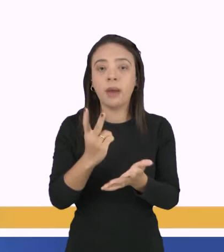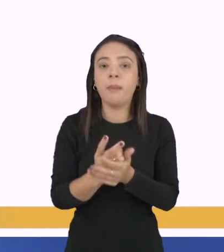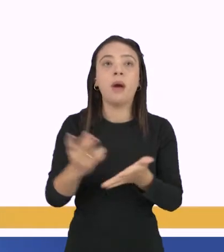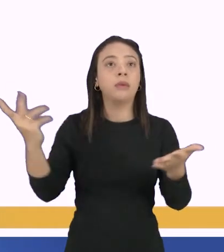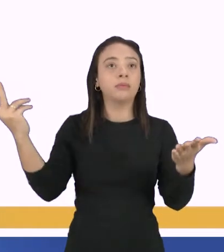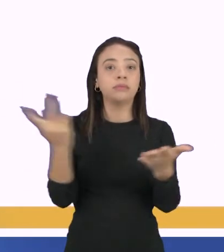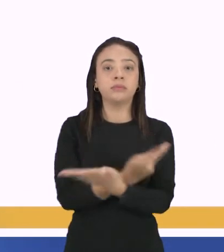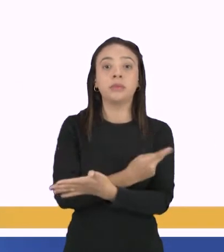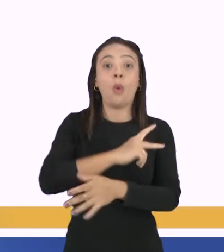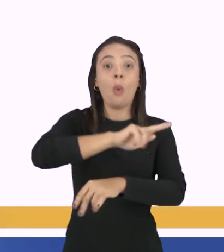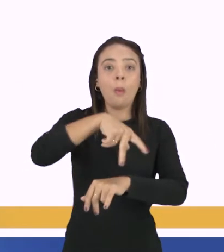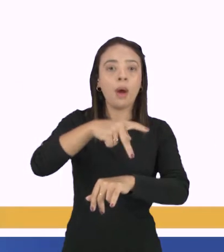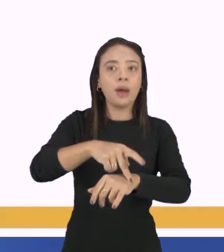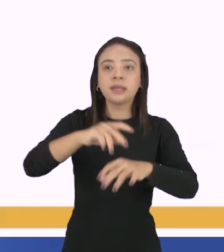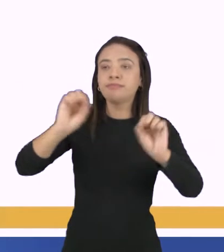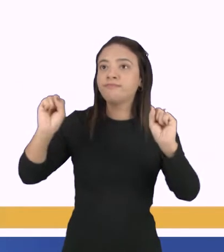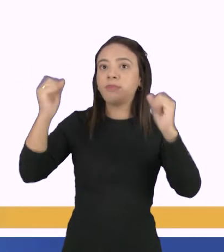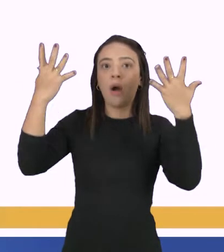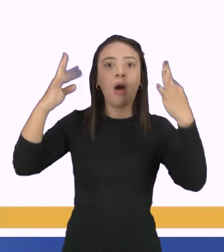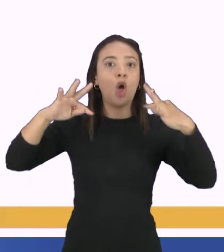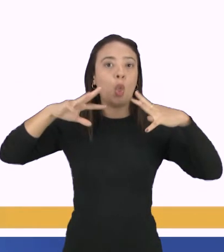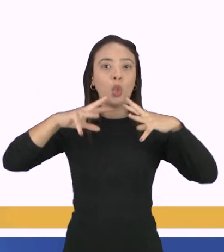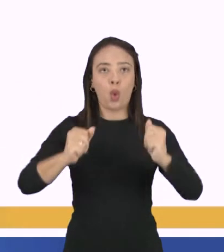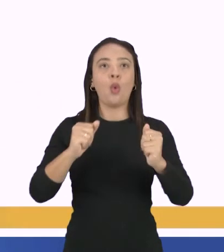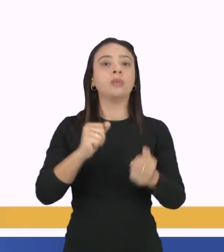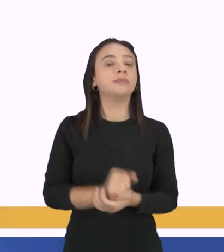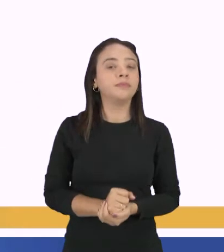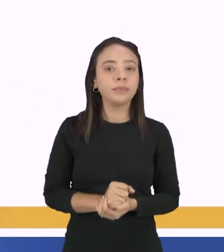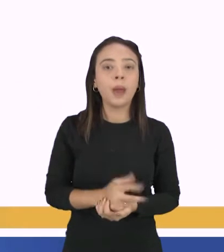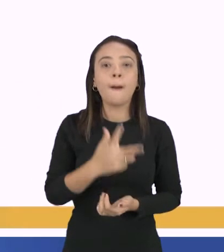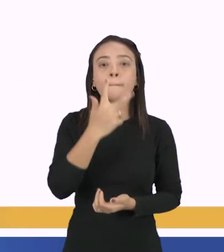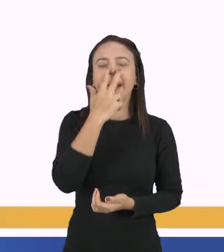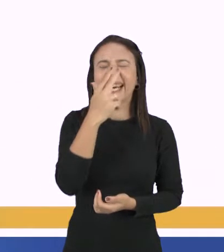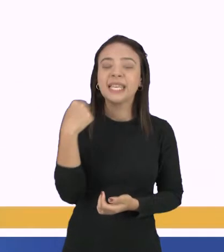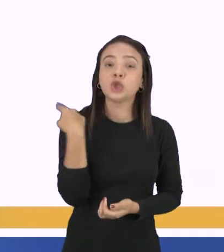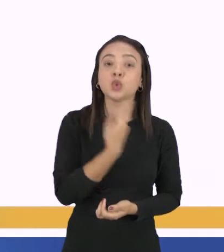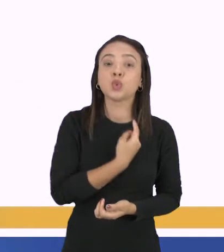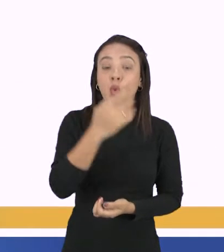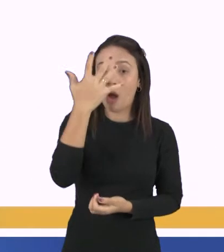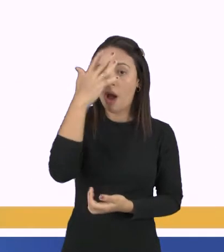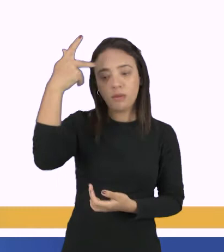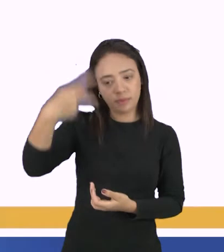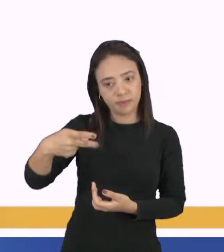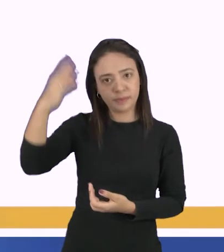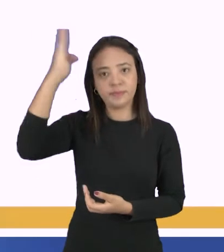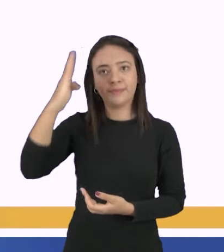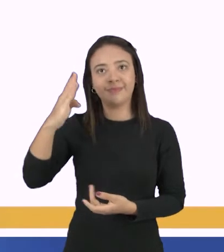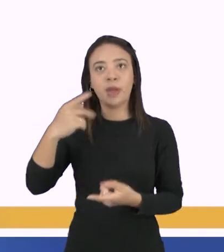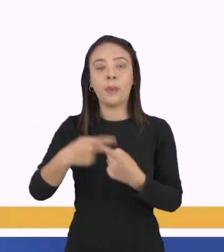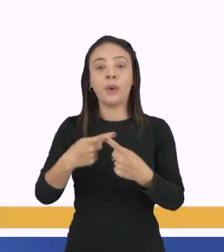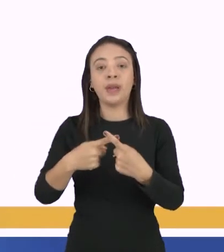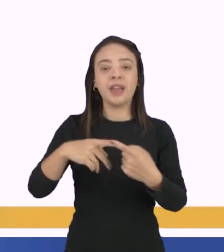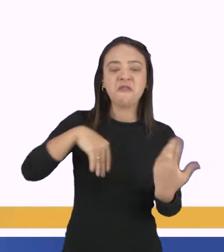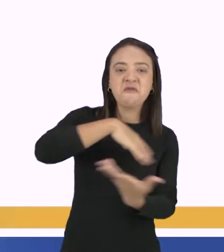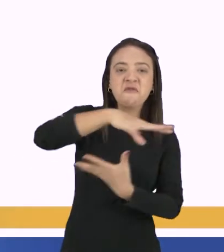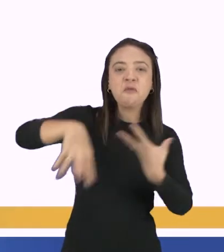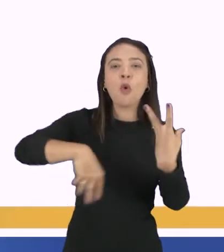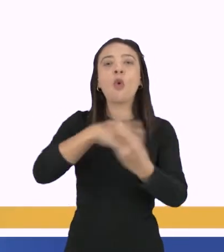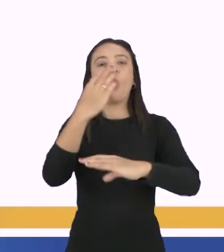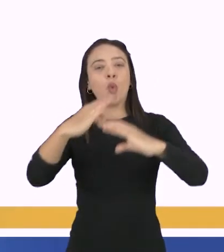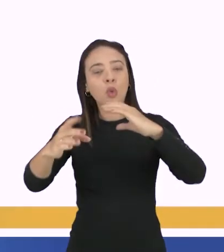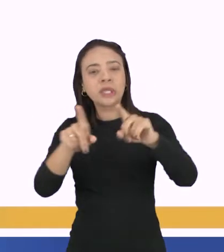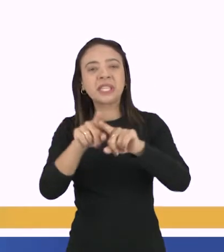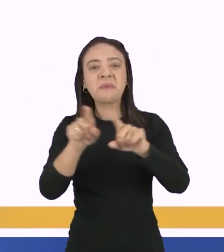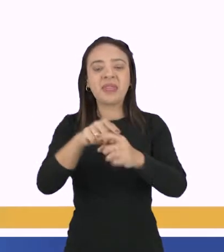parar para comemorar. A festança se assemelha bastante ao nosso carnaval, pelo menos na parte de envolver muita música, dança